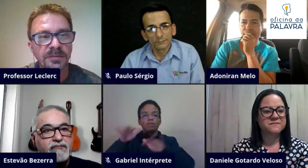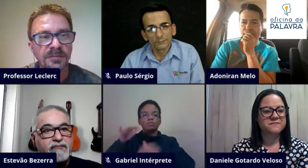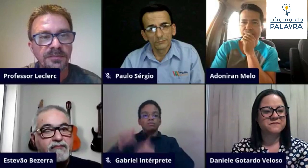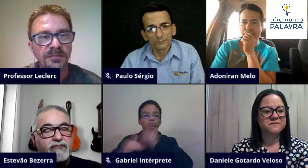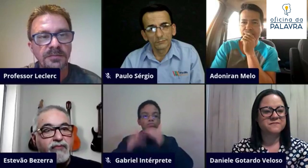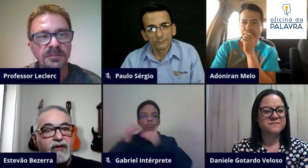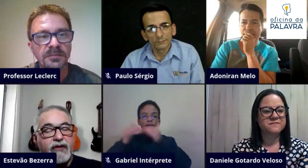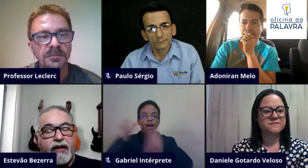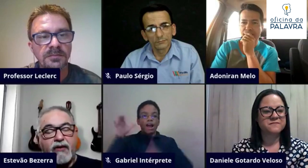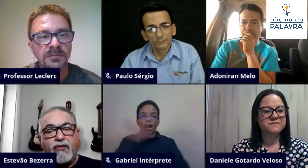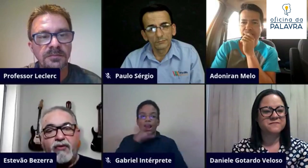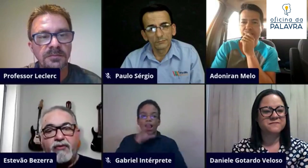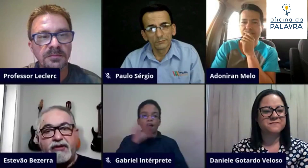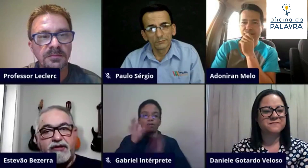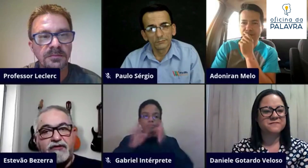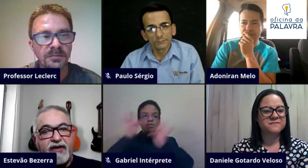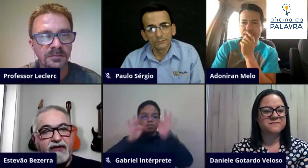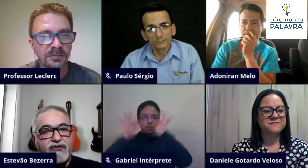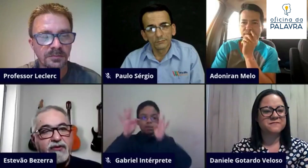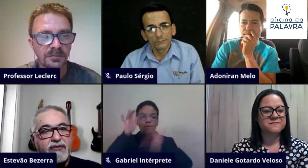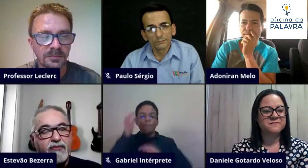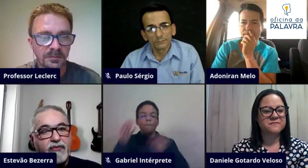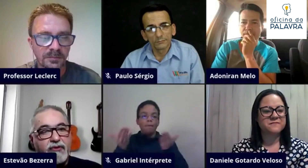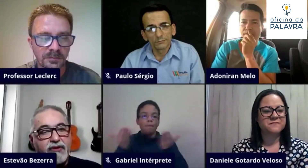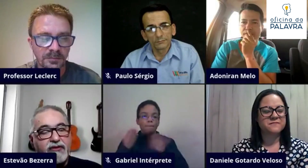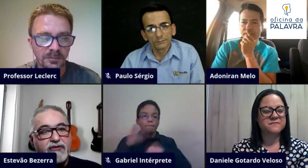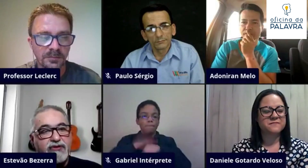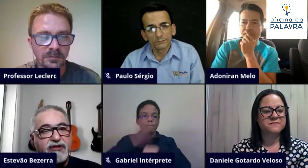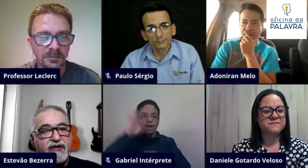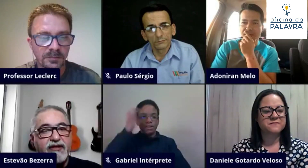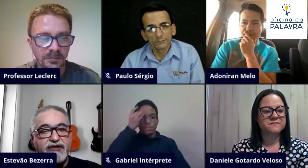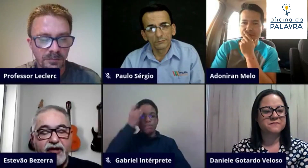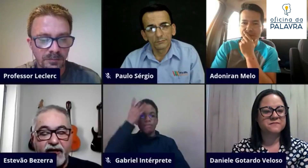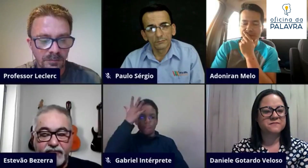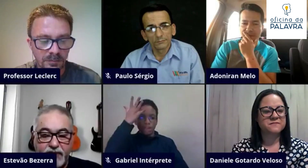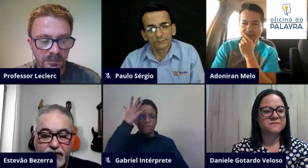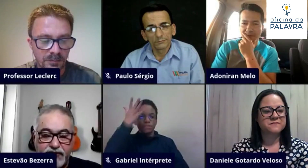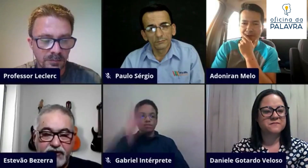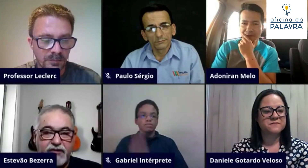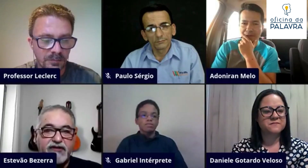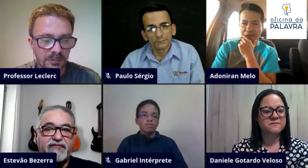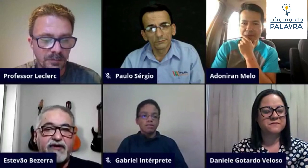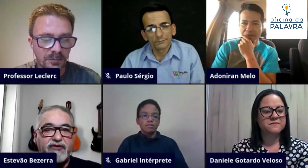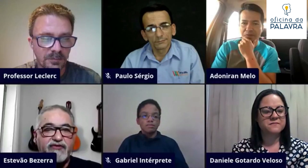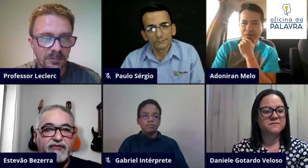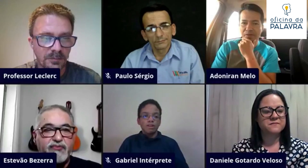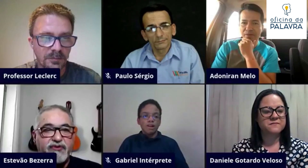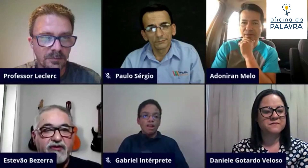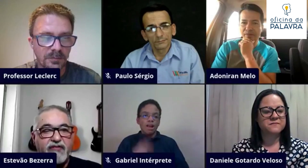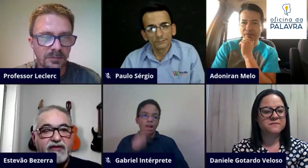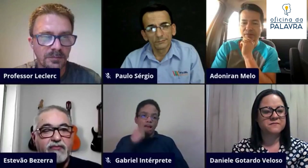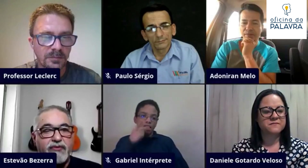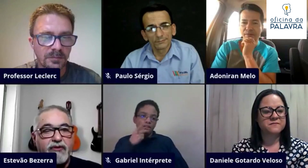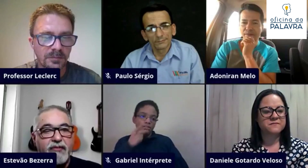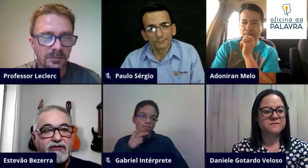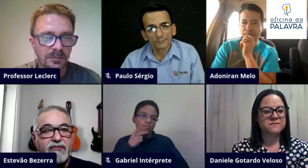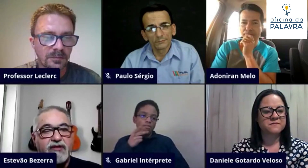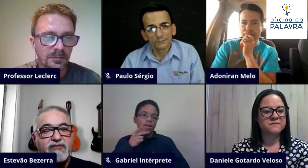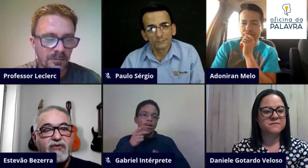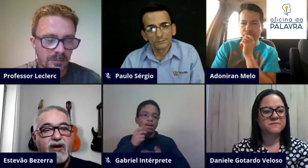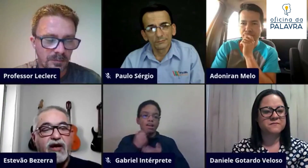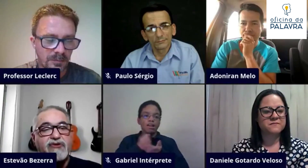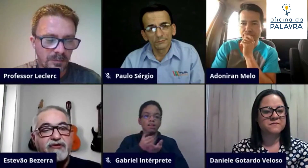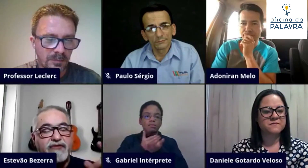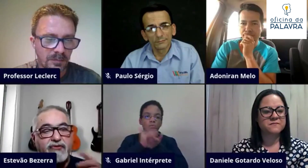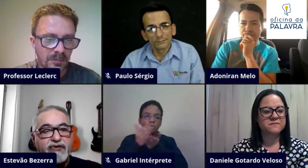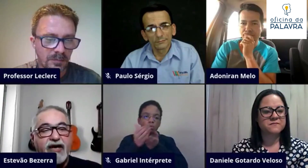projetos. Quando a gente fala sobre o contexto de engatinhar, acredito que mais na frente nós vamos poder conversar um pouquinho mais sobre